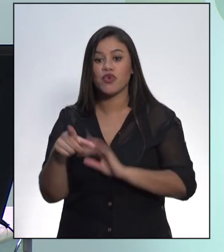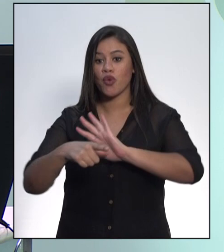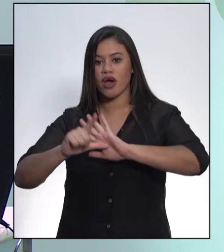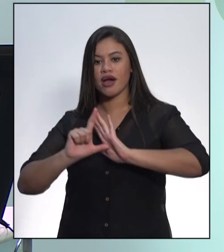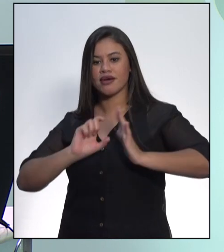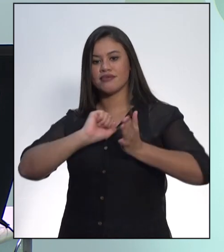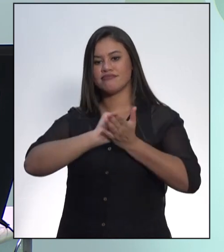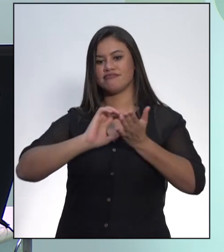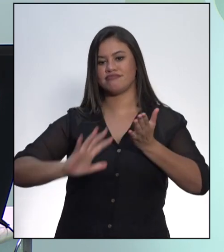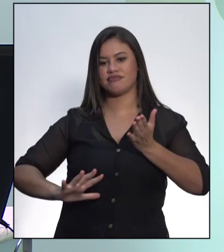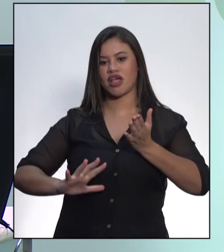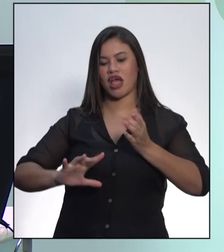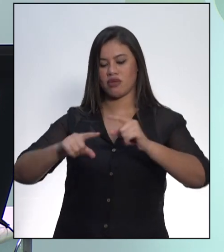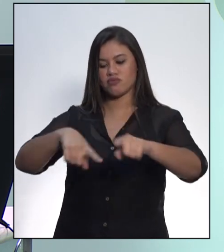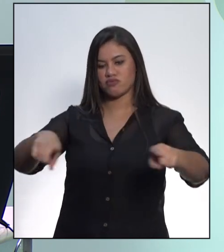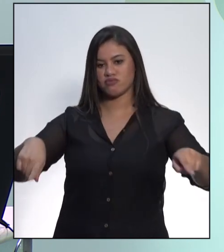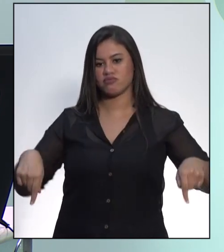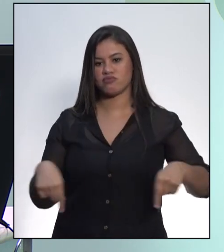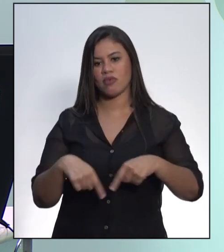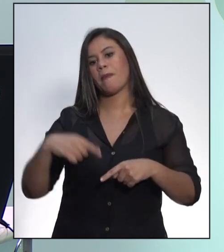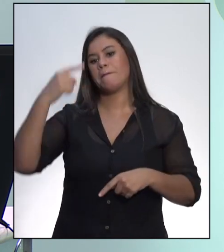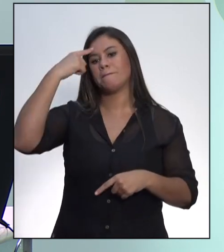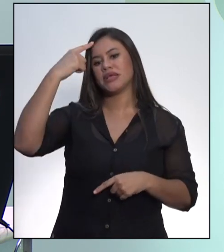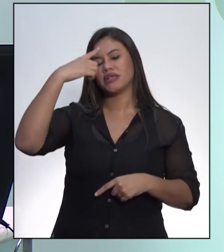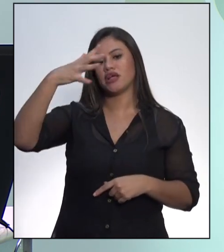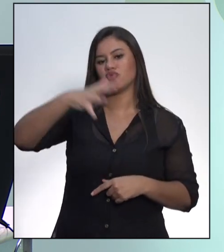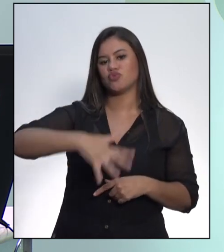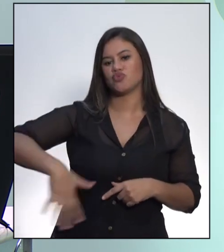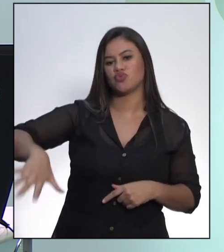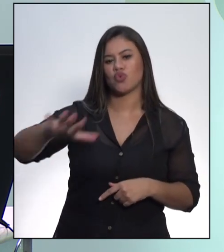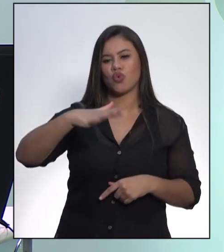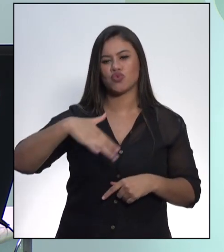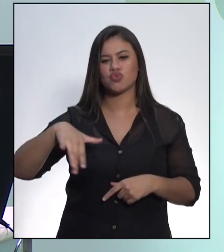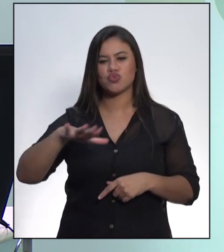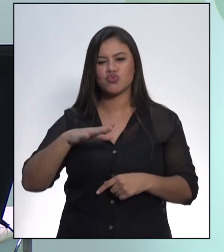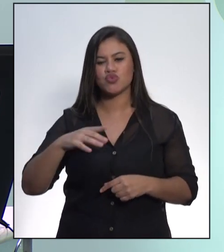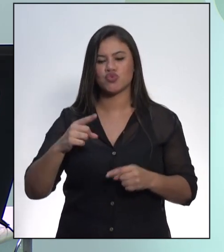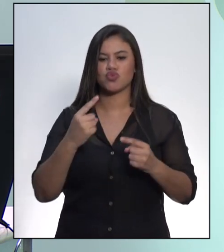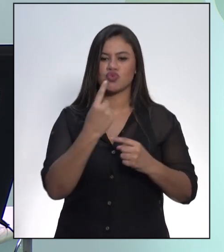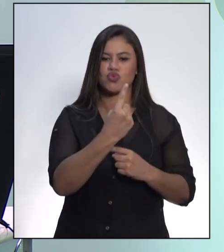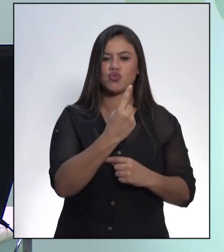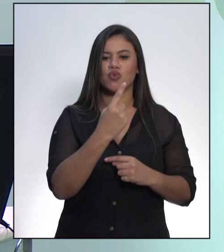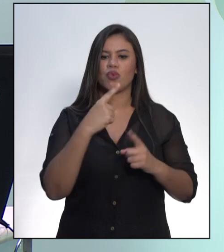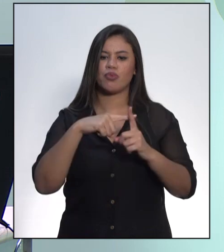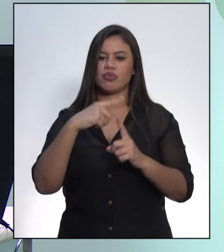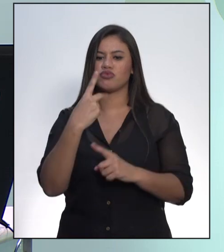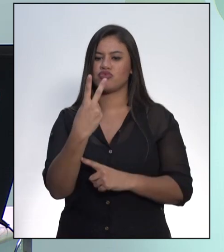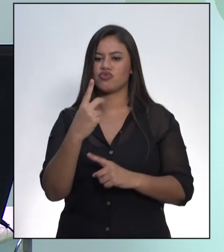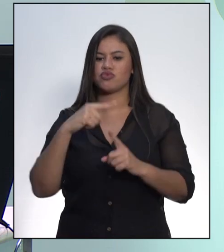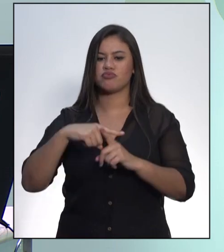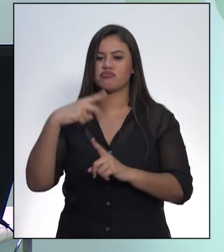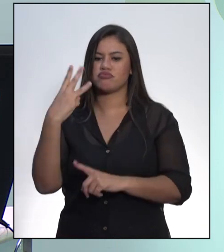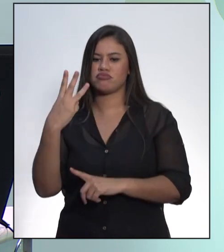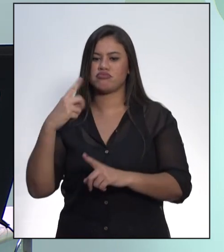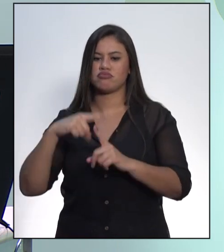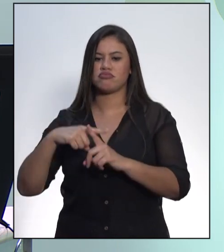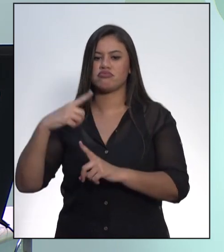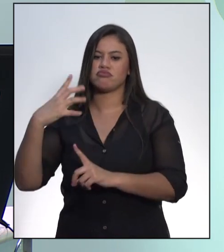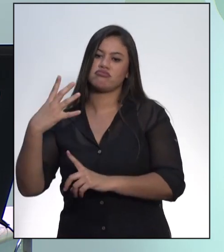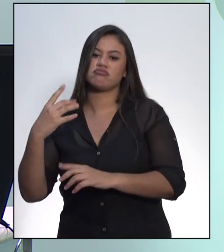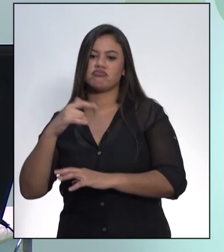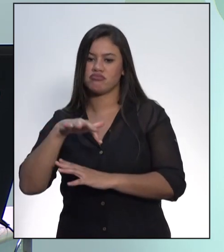atividade, ocupar a sala. Pensa todo mundo lá, 1 mais 2 mais 3 e assim por diante. Então é